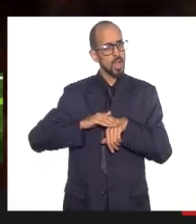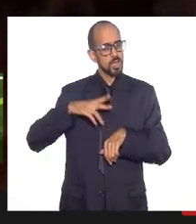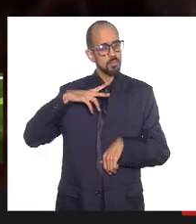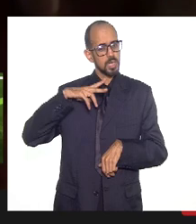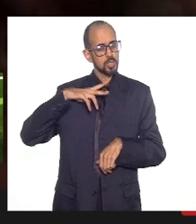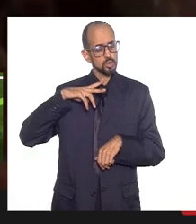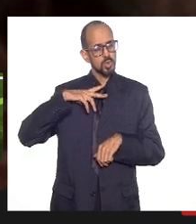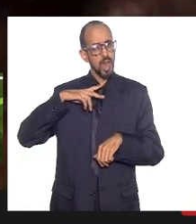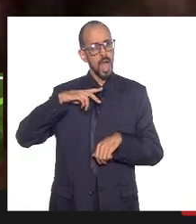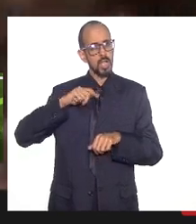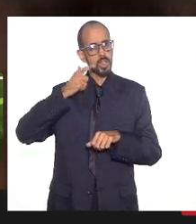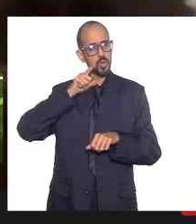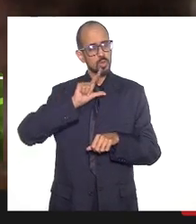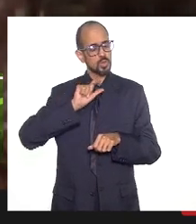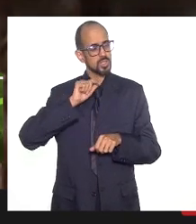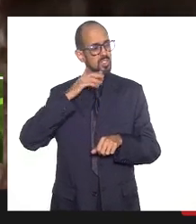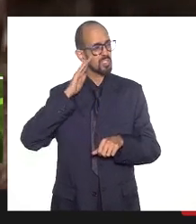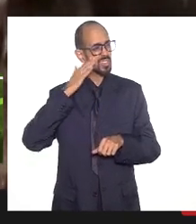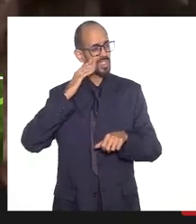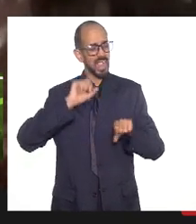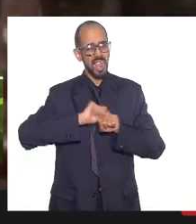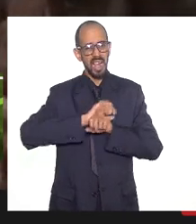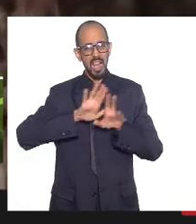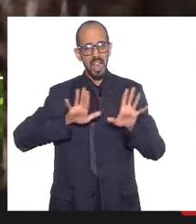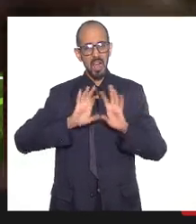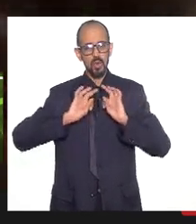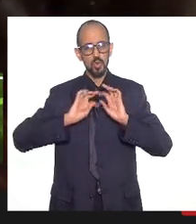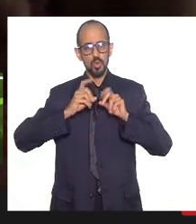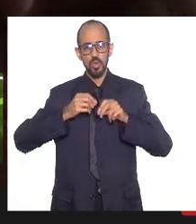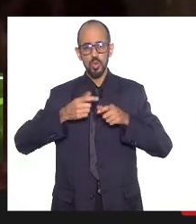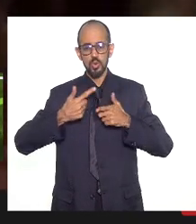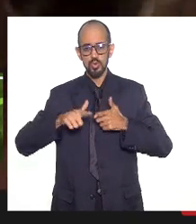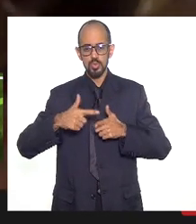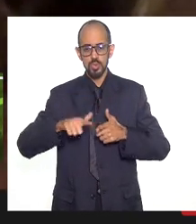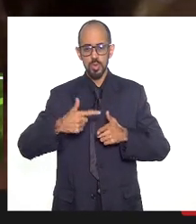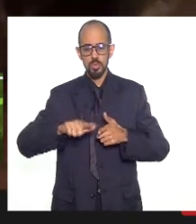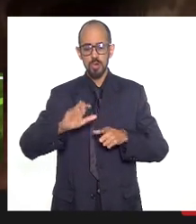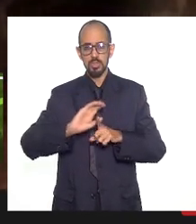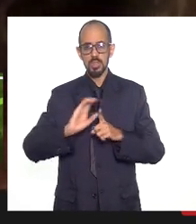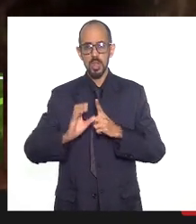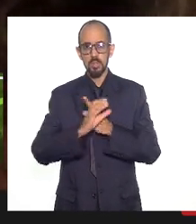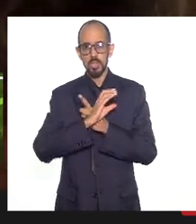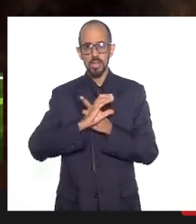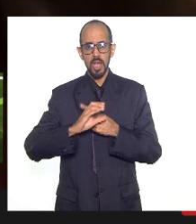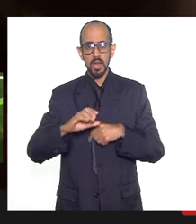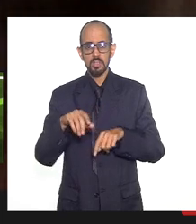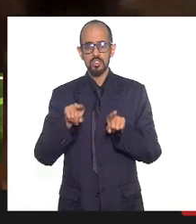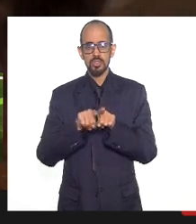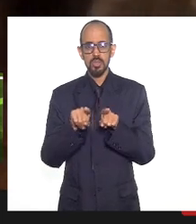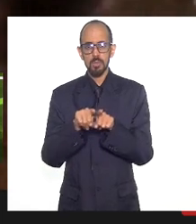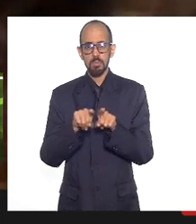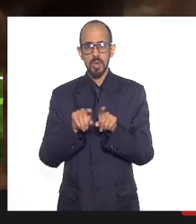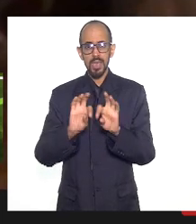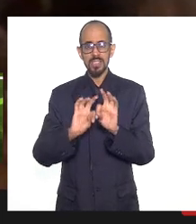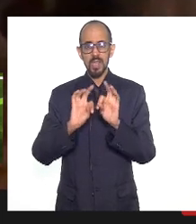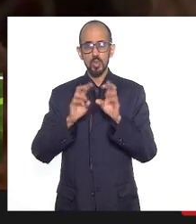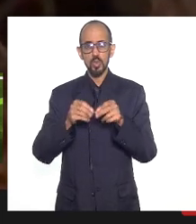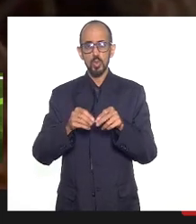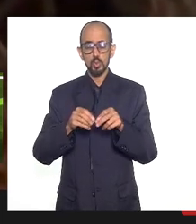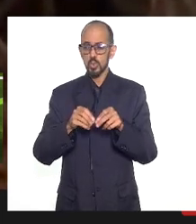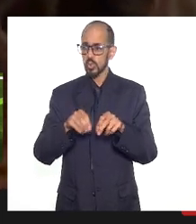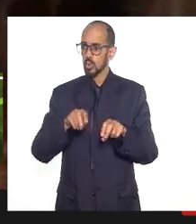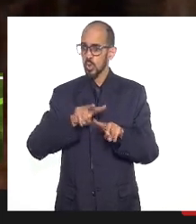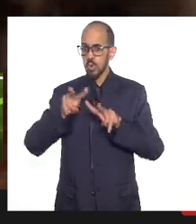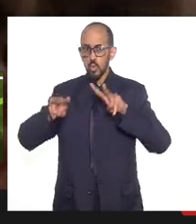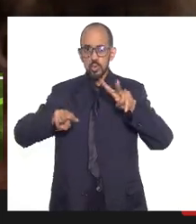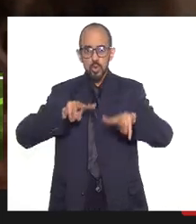que contemple, de fato, as questões das comunidades e essa cosmovisão das